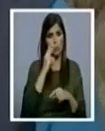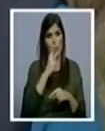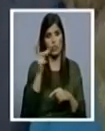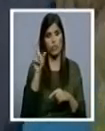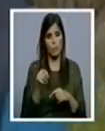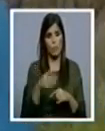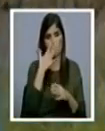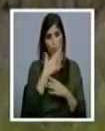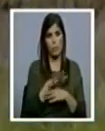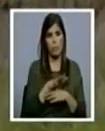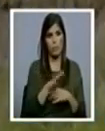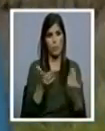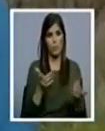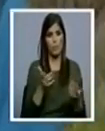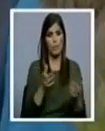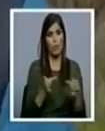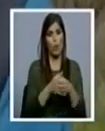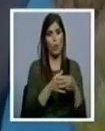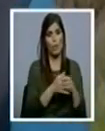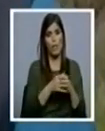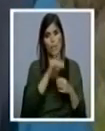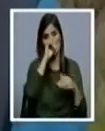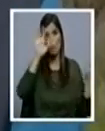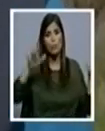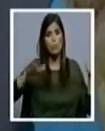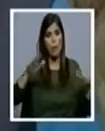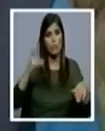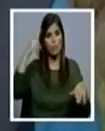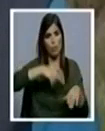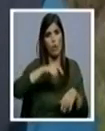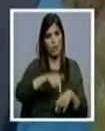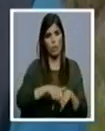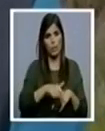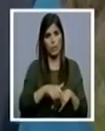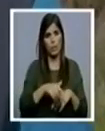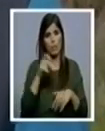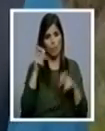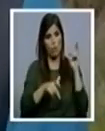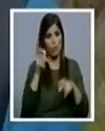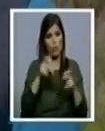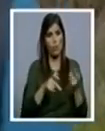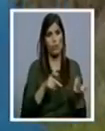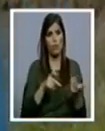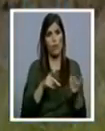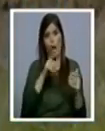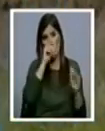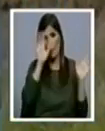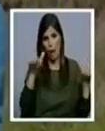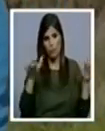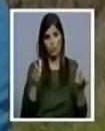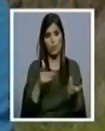turísticas. O caso das comunidades de aves que visitam estes locais são bastante procuradas, até por